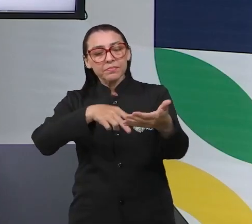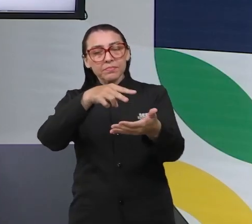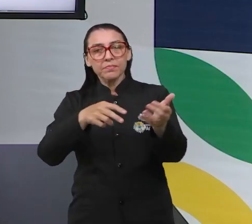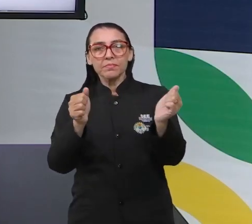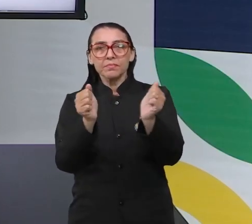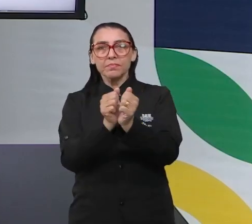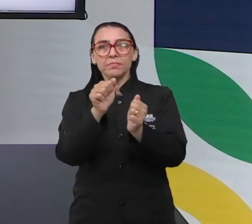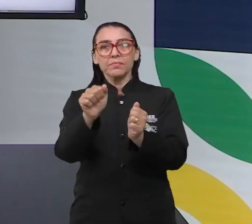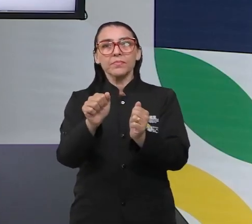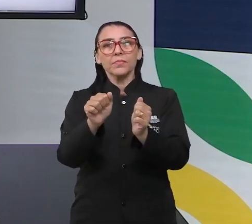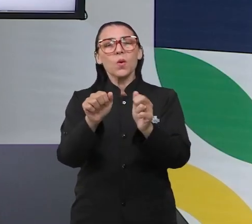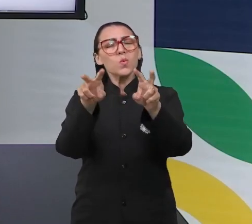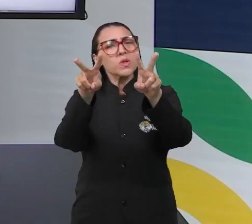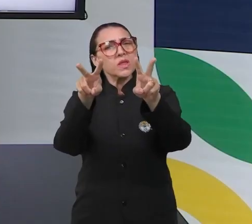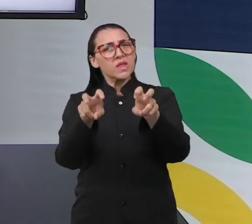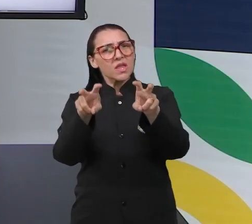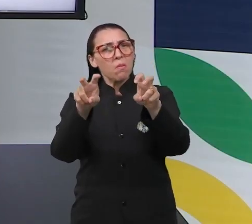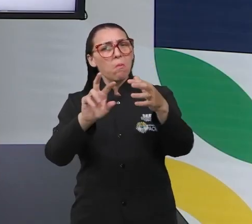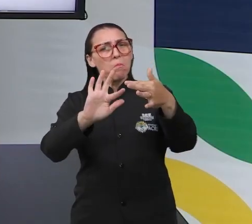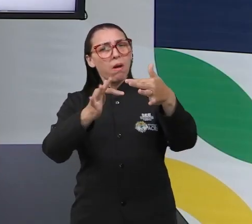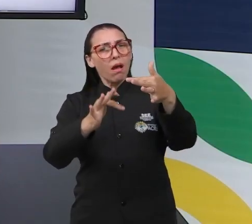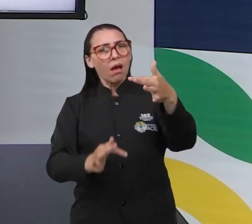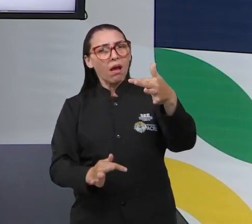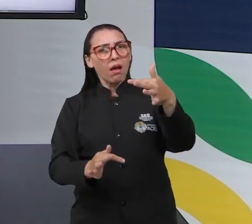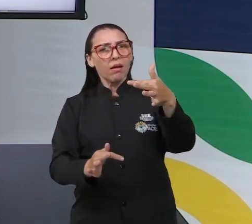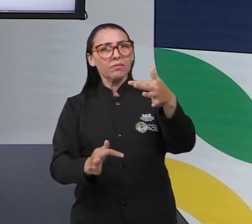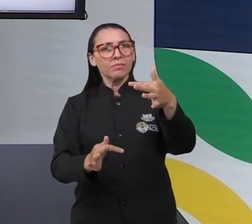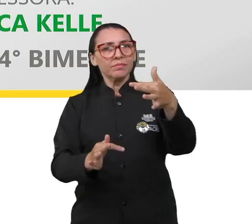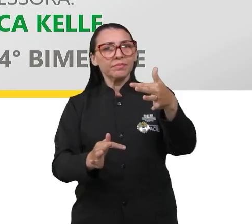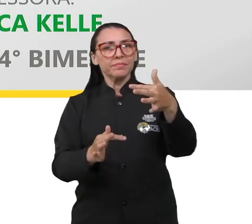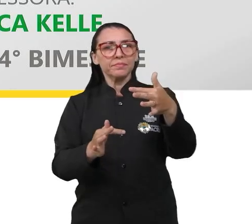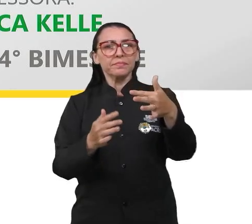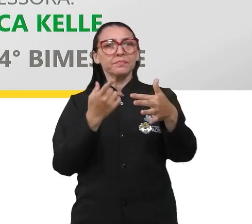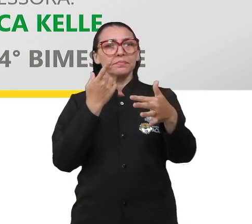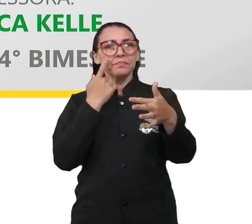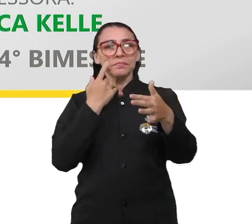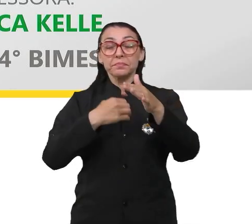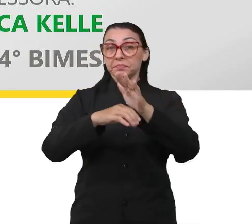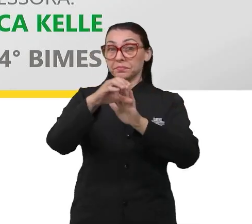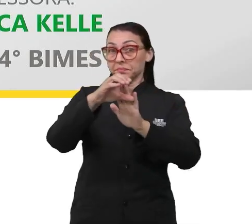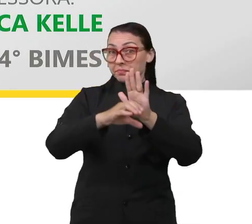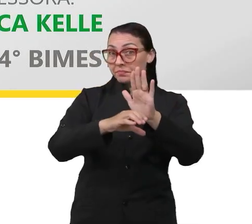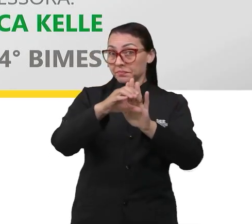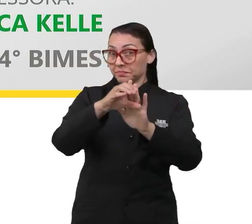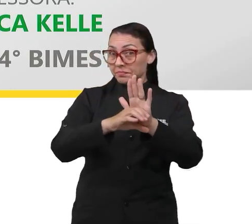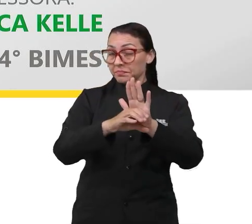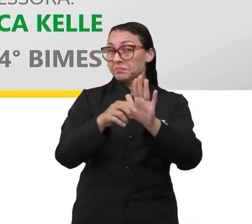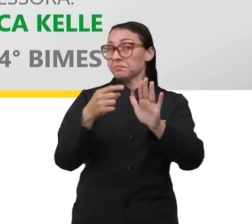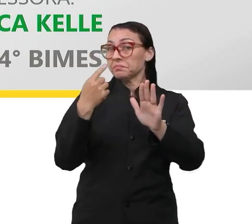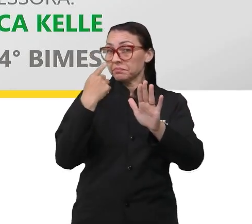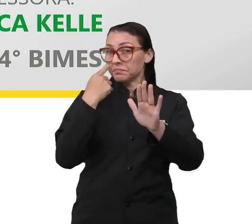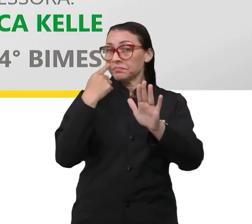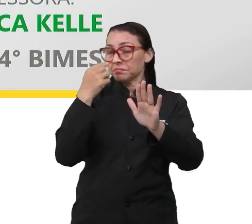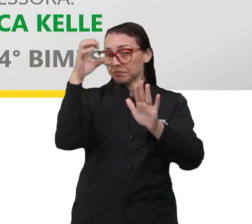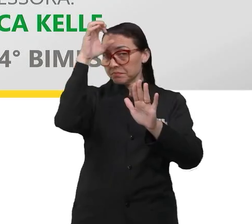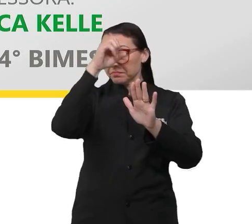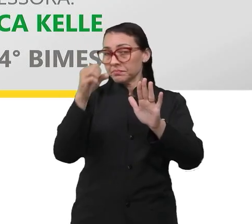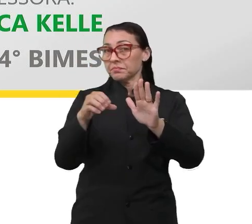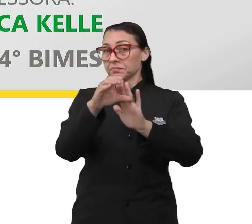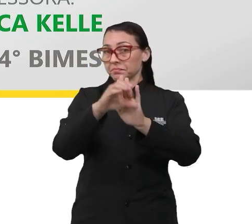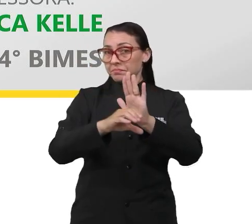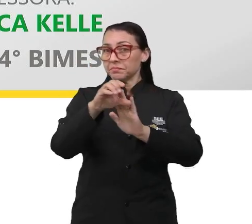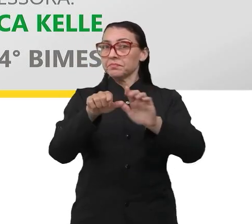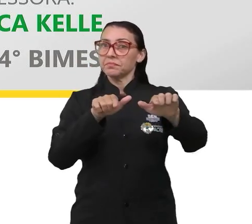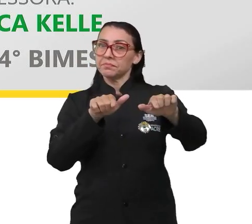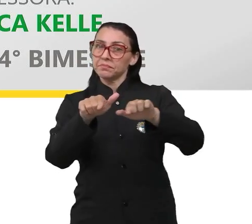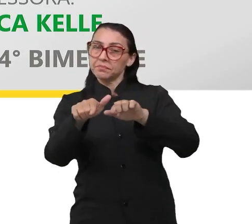vocês o tema inteiro da aula, que é um pouquinho longo. Vamos lá então? Na tela? Olha só o que a gente vai aprender hoje. Os